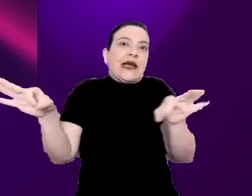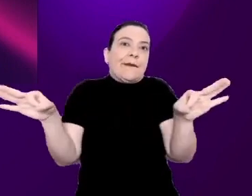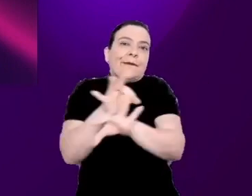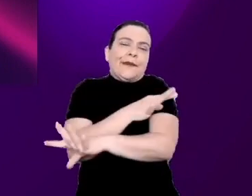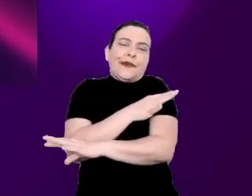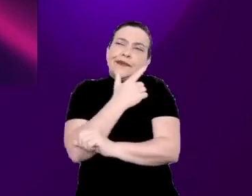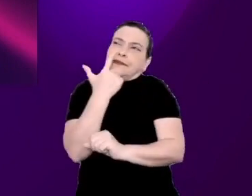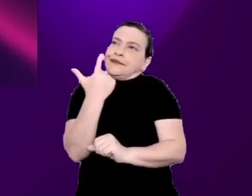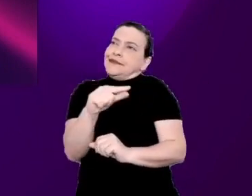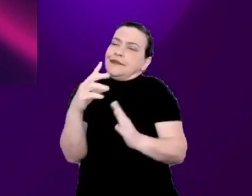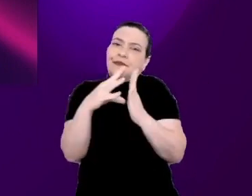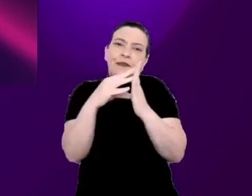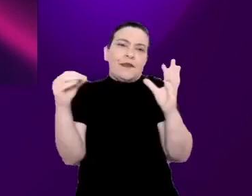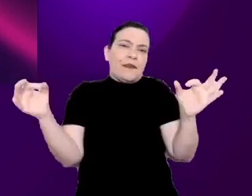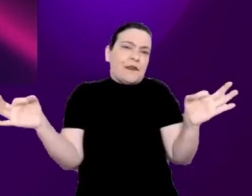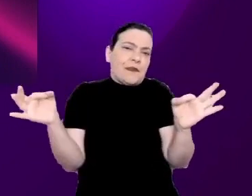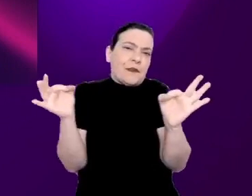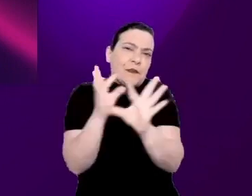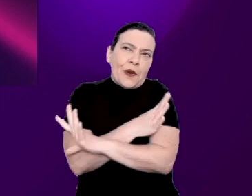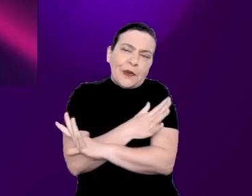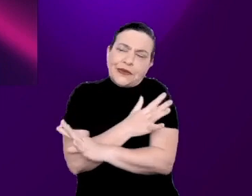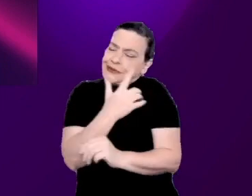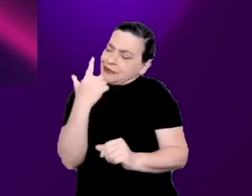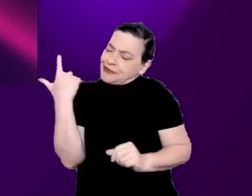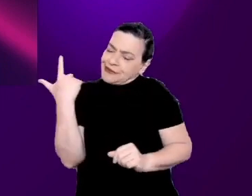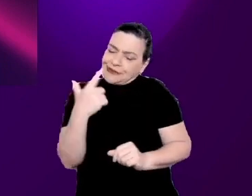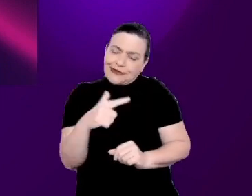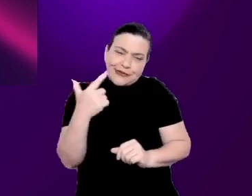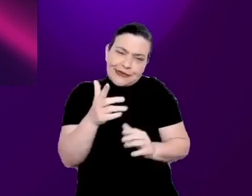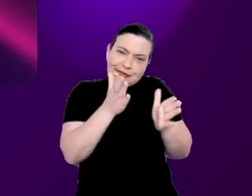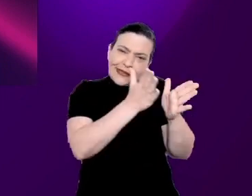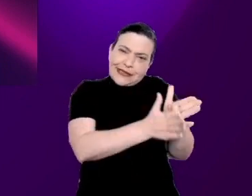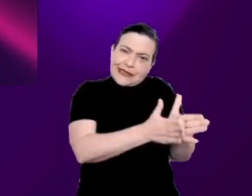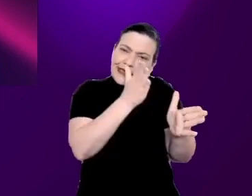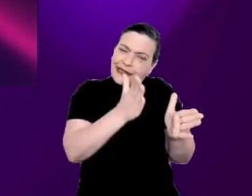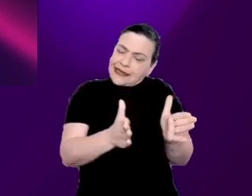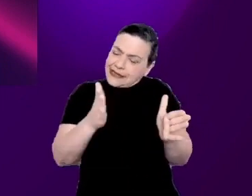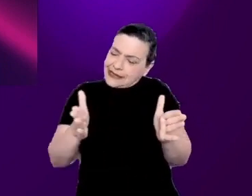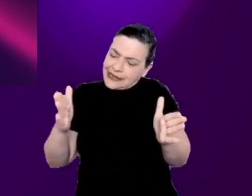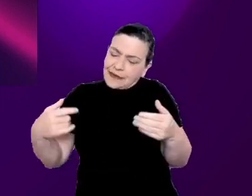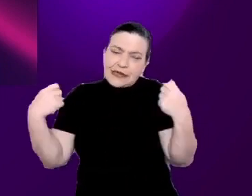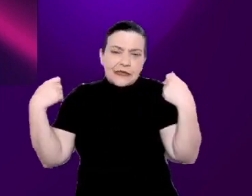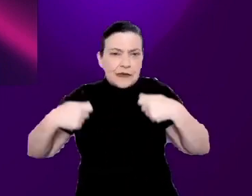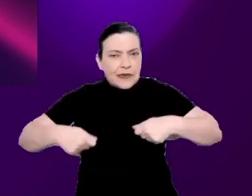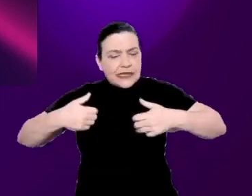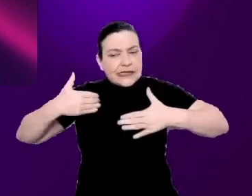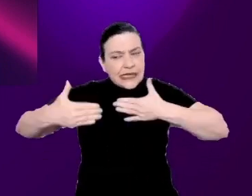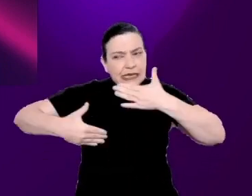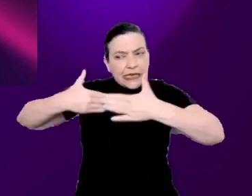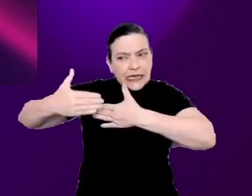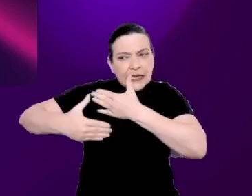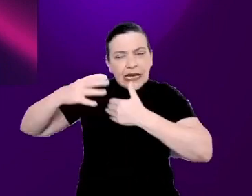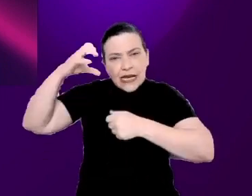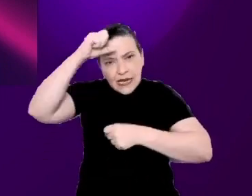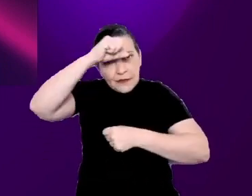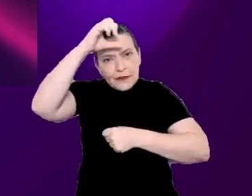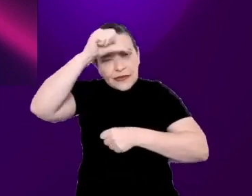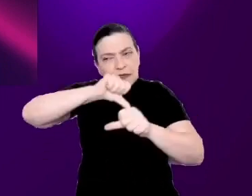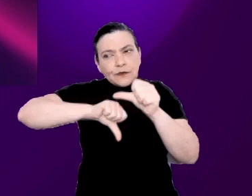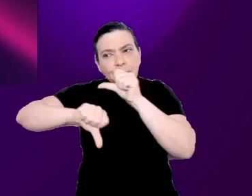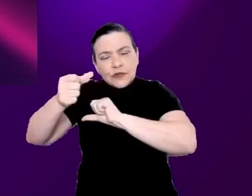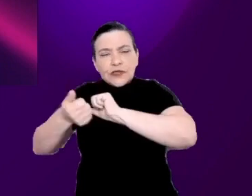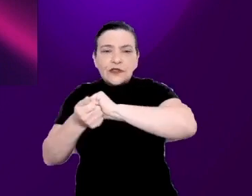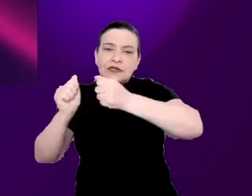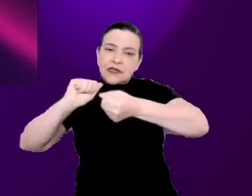formato escrito, desenhado de como a gente vai fazer cada passo, né, dessa entrega baseada em valor. E essas são